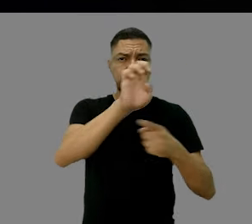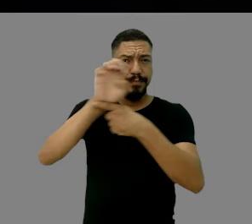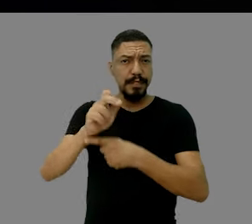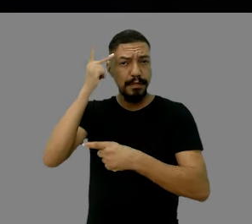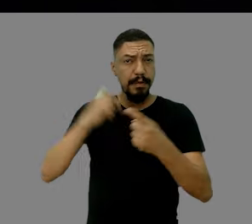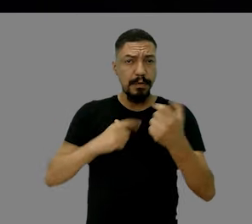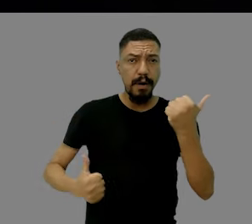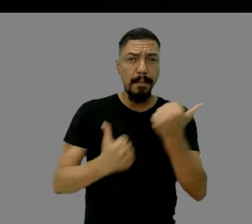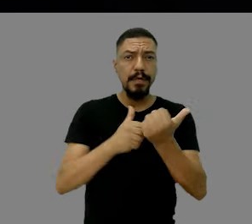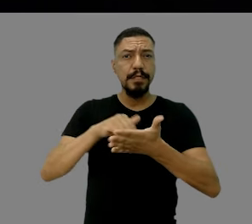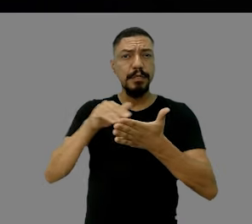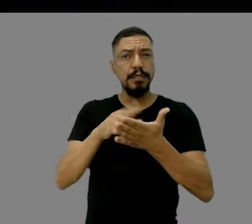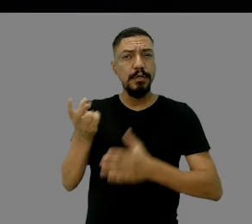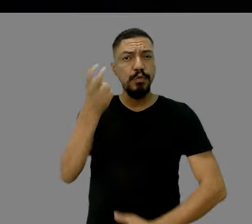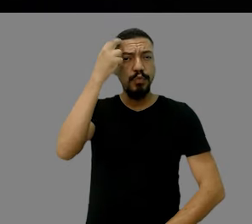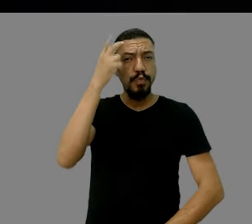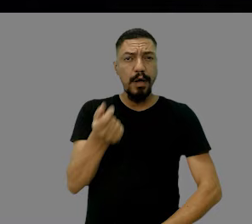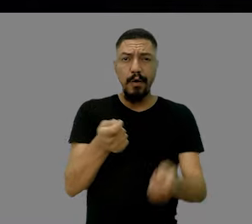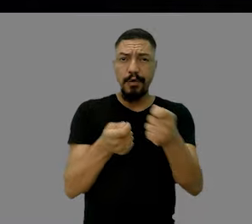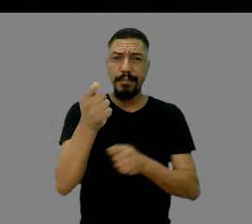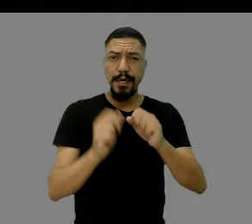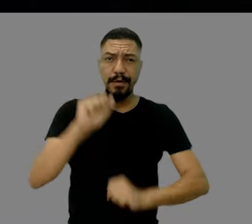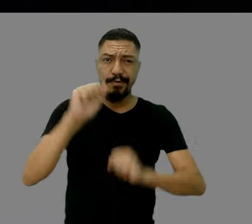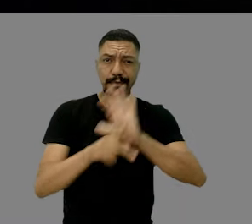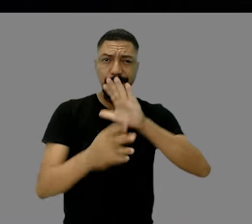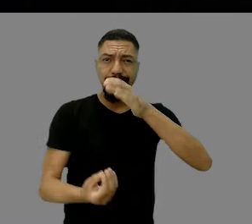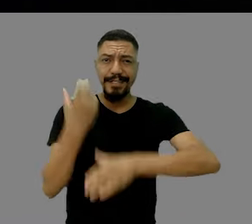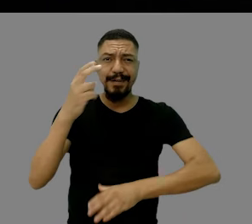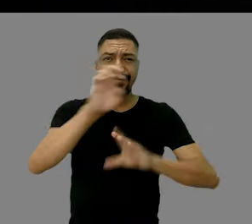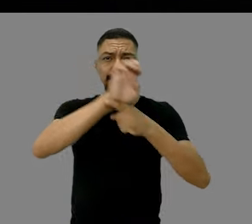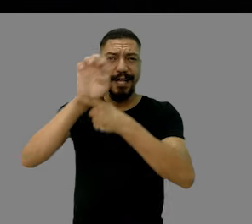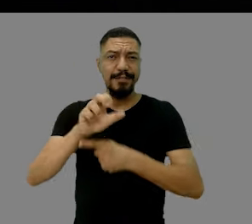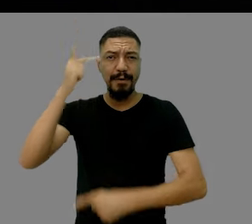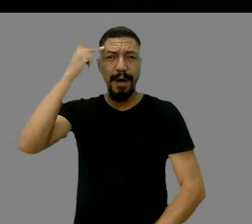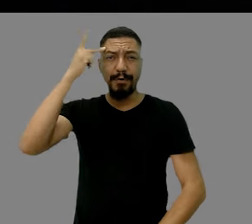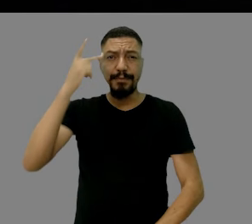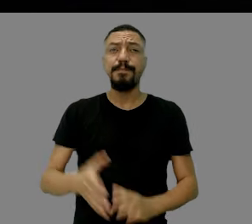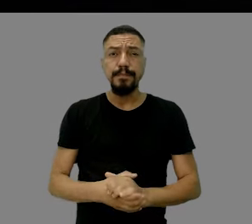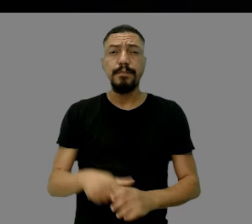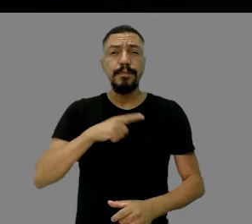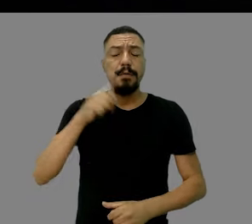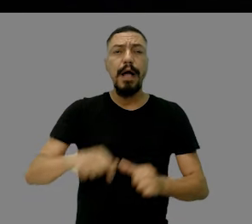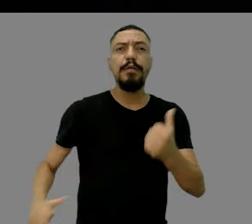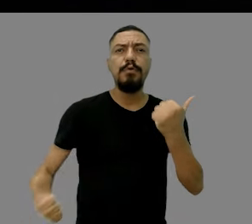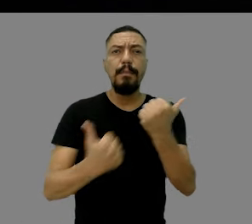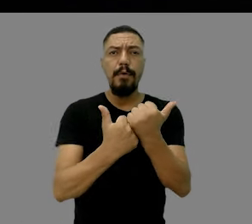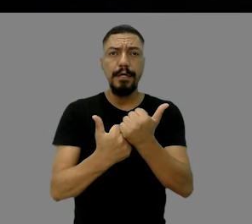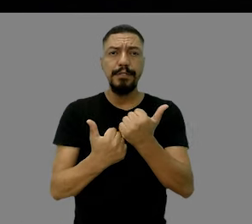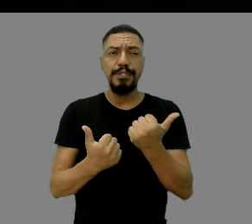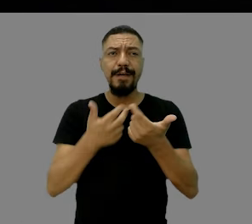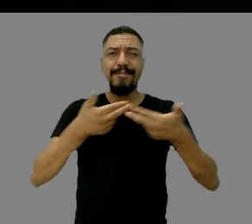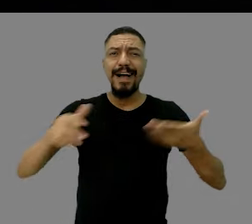de Cultura e Economia e Indústrias Criativas do Estado de São Paulo, e tem também o apoio de